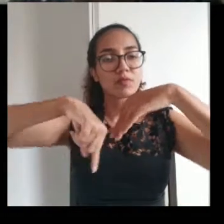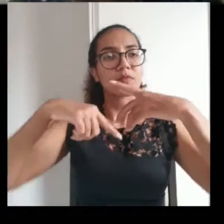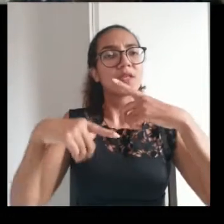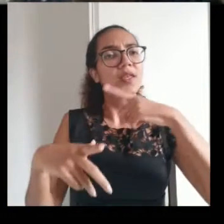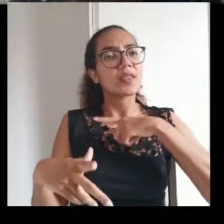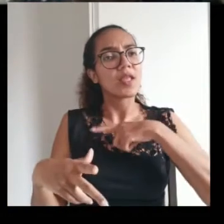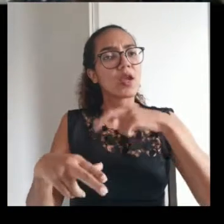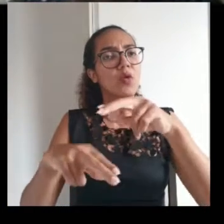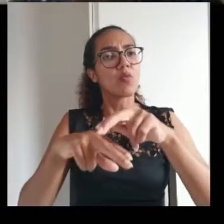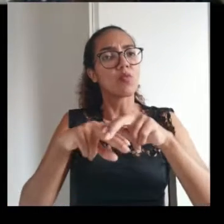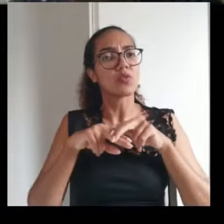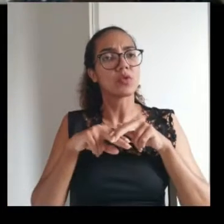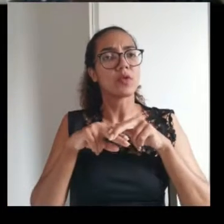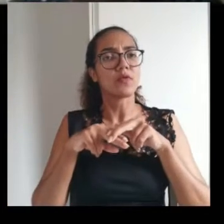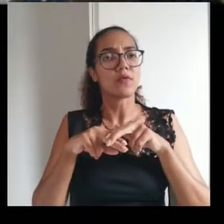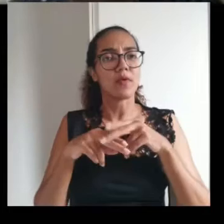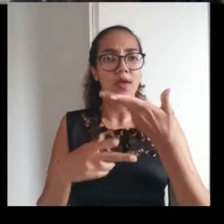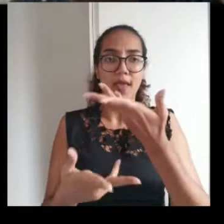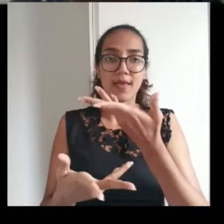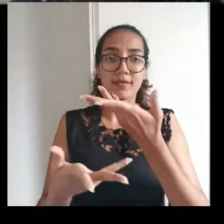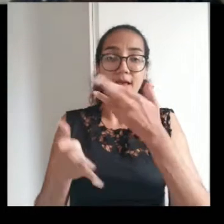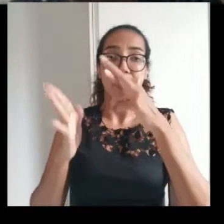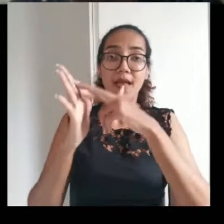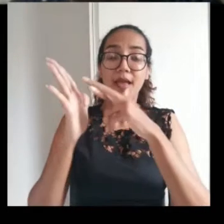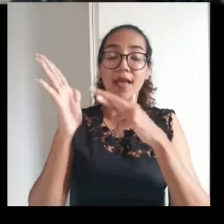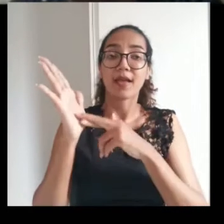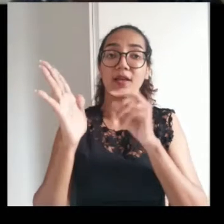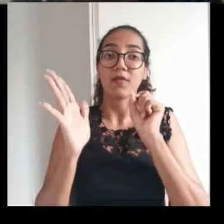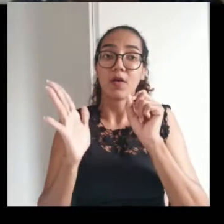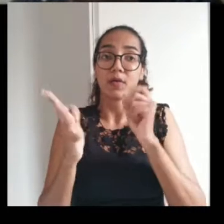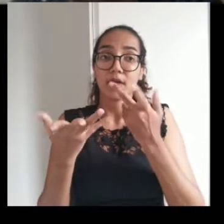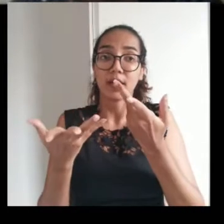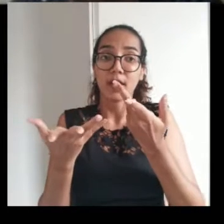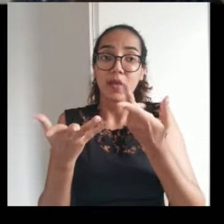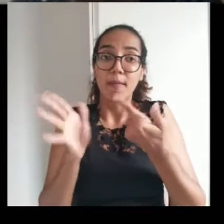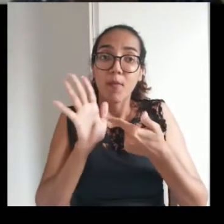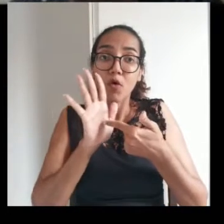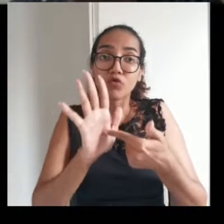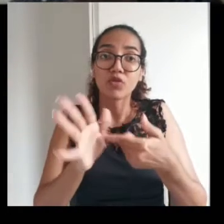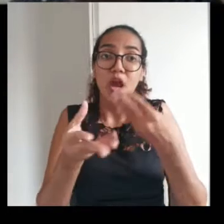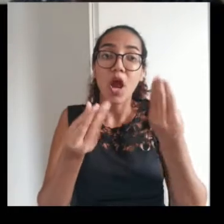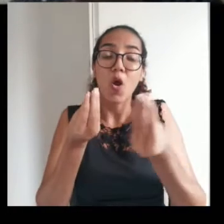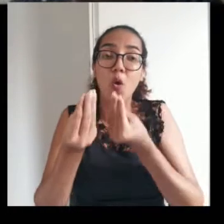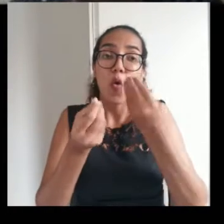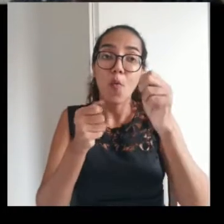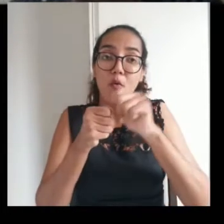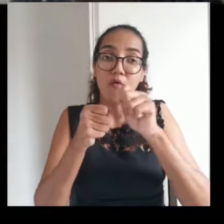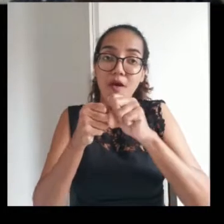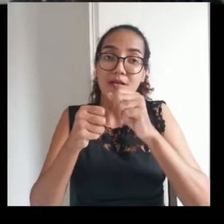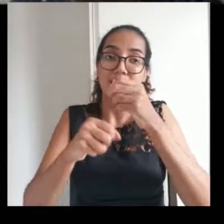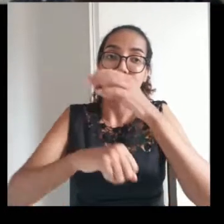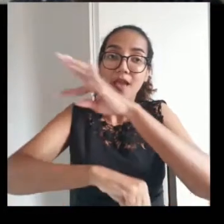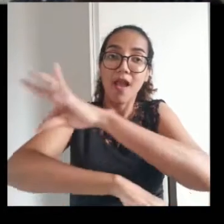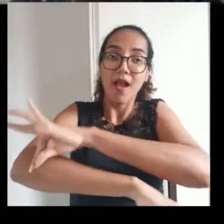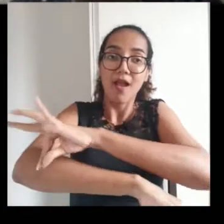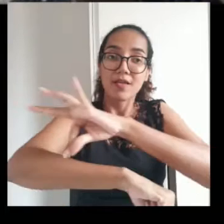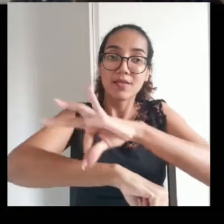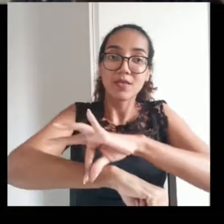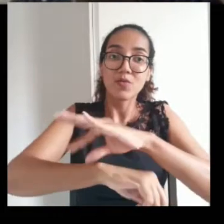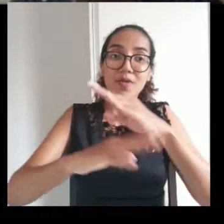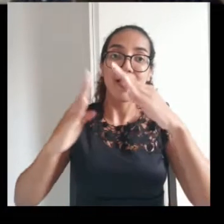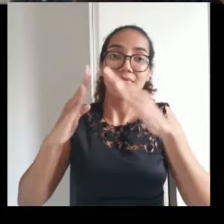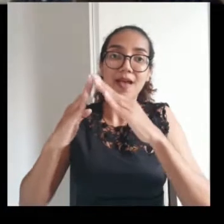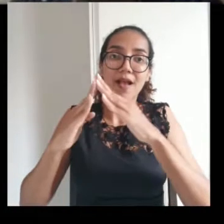restrição que está aqui, ela vai limitar a construção de casas ou de arquiteturas que seguem esse